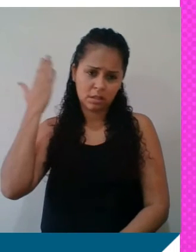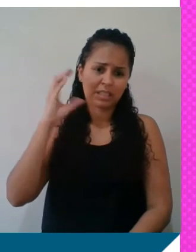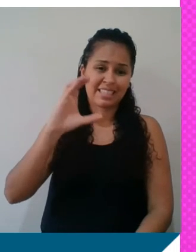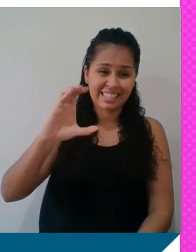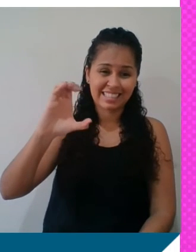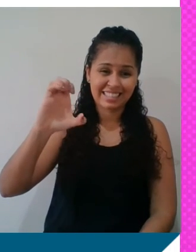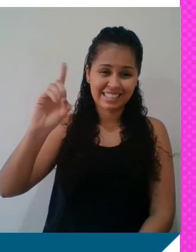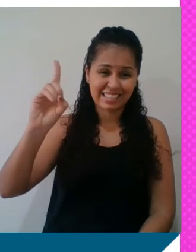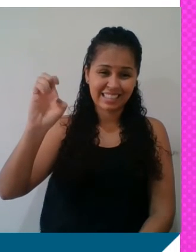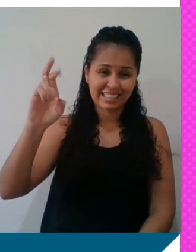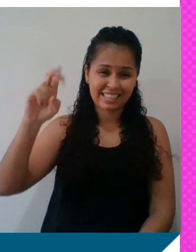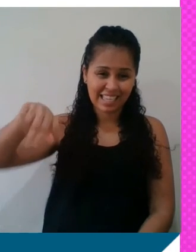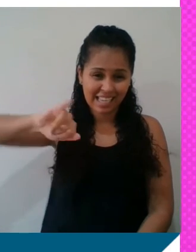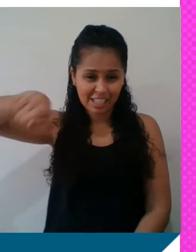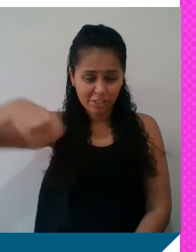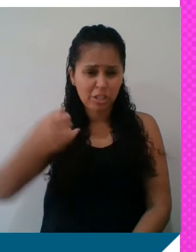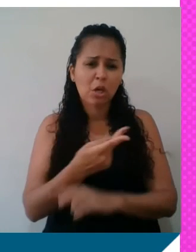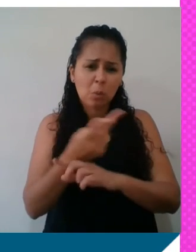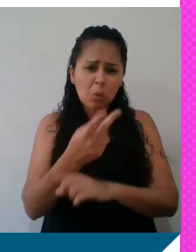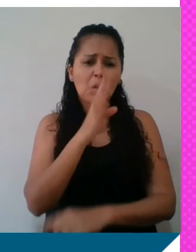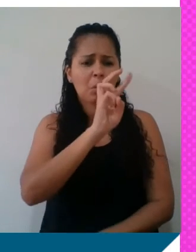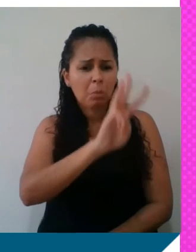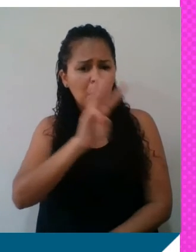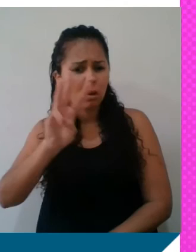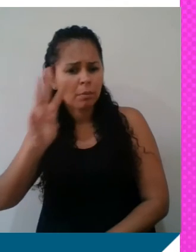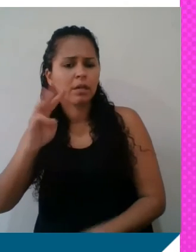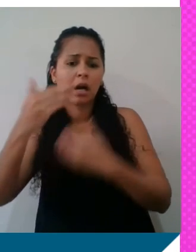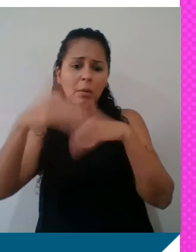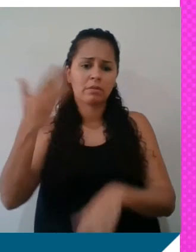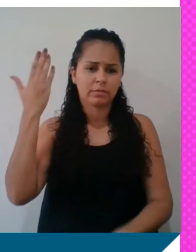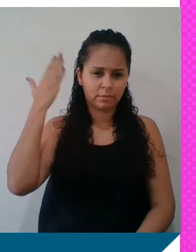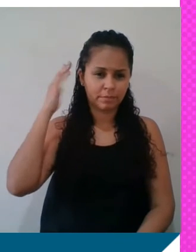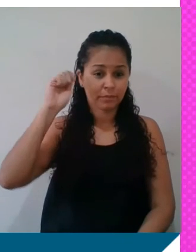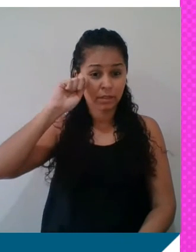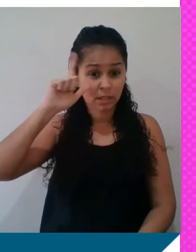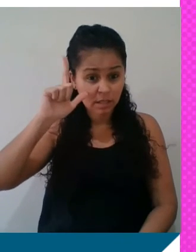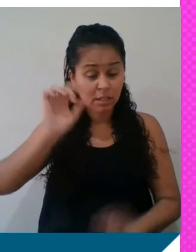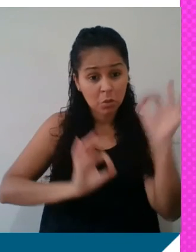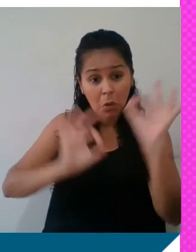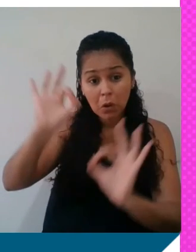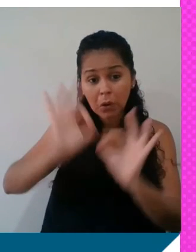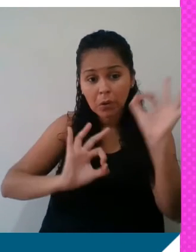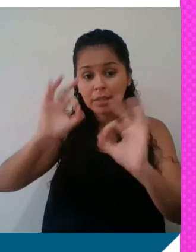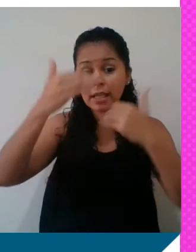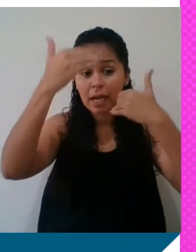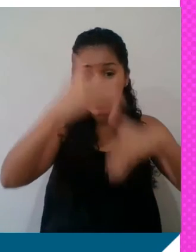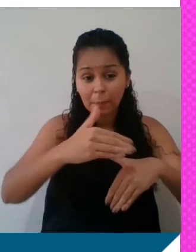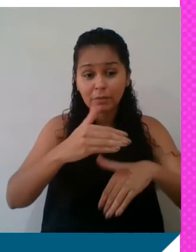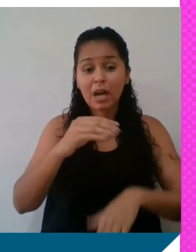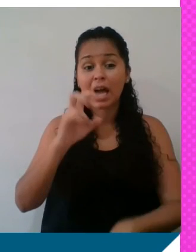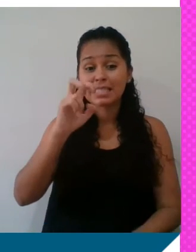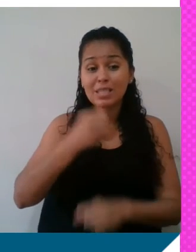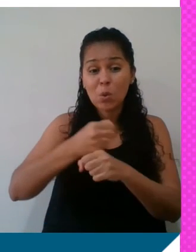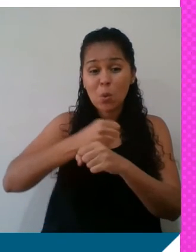Enem. Do CEDERJ, você vai ao site do CEDERJ e busca as provas anteriores. É interessante você separar as provas dos